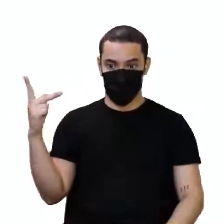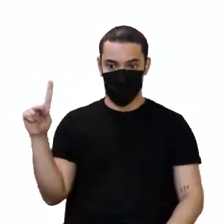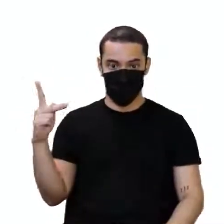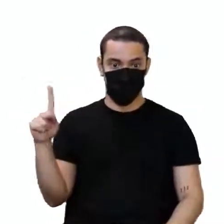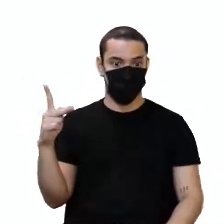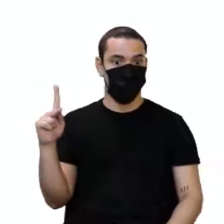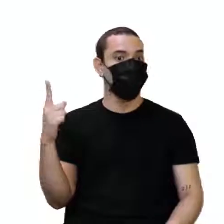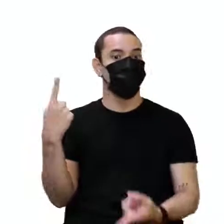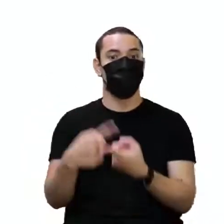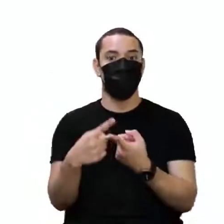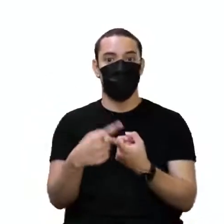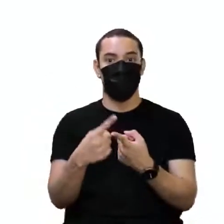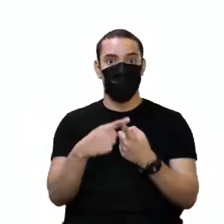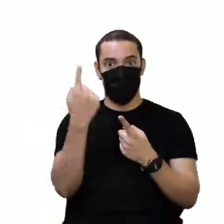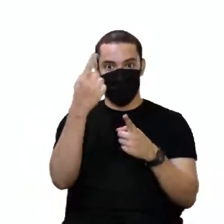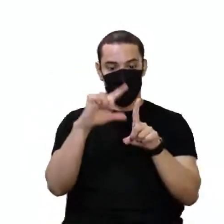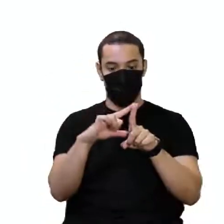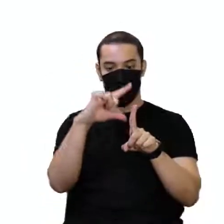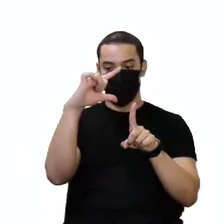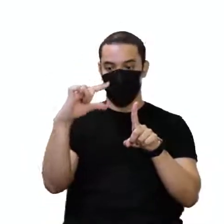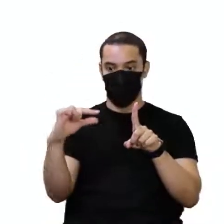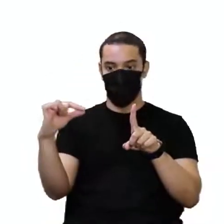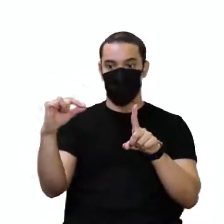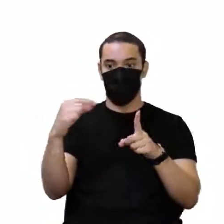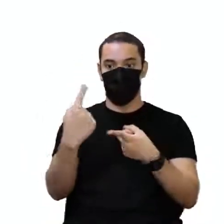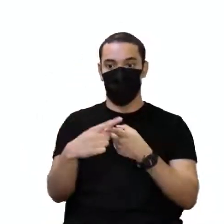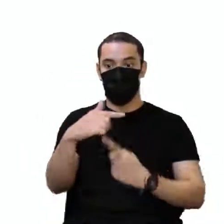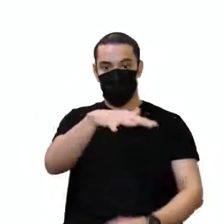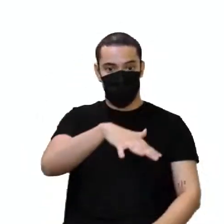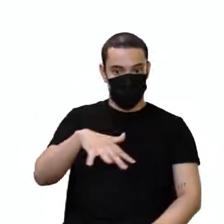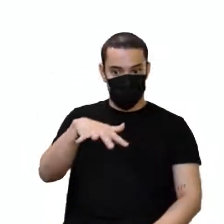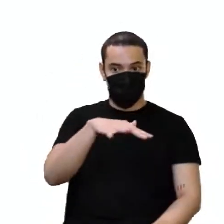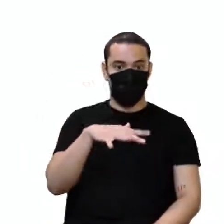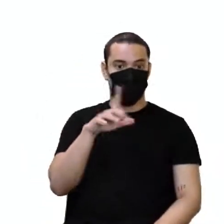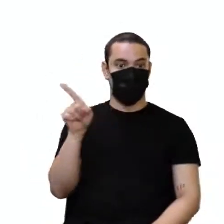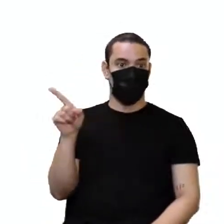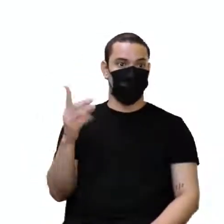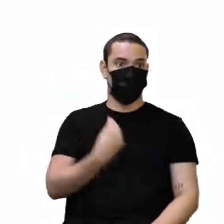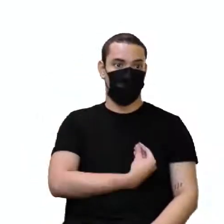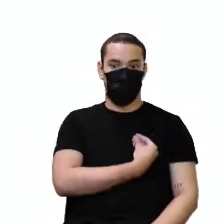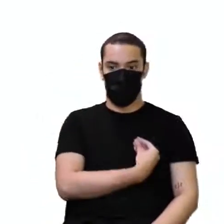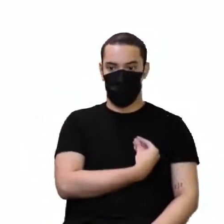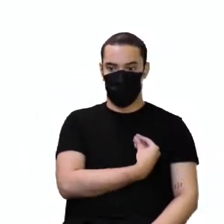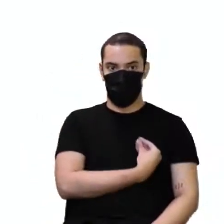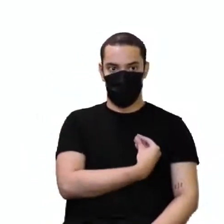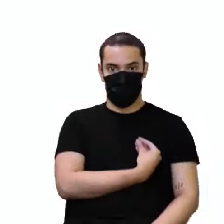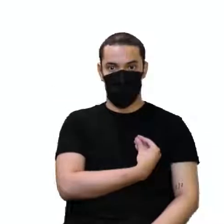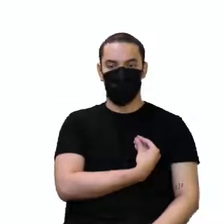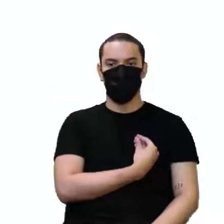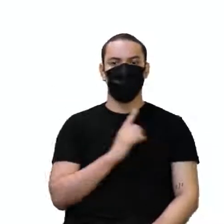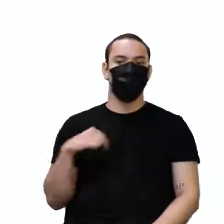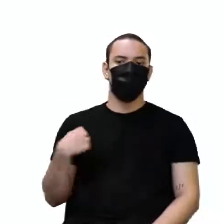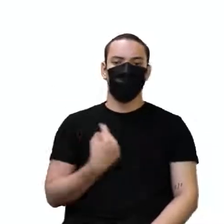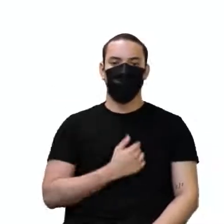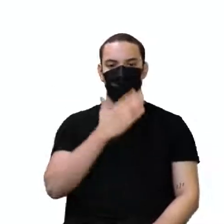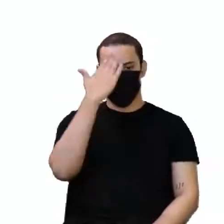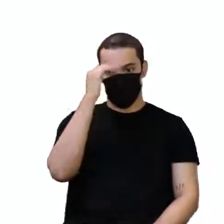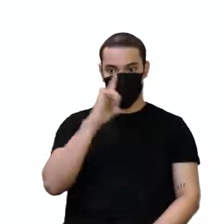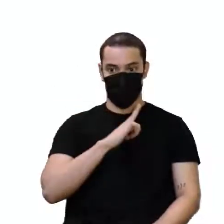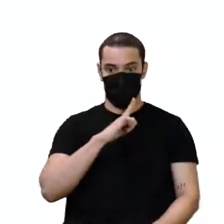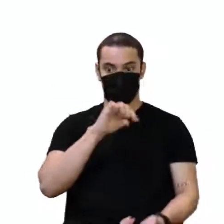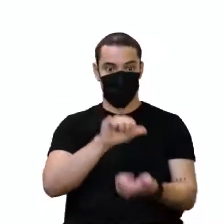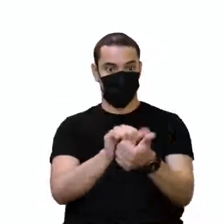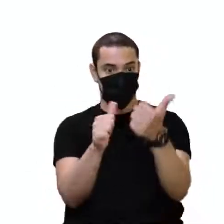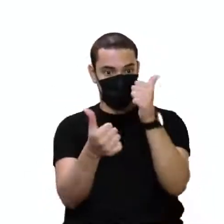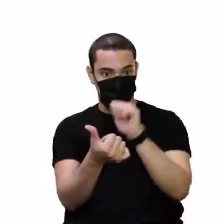dessa folha, no ambiente onde ela está inserido, tá? A gente sabe que existem